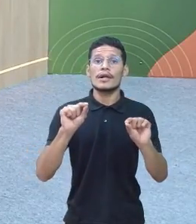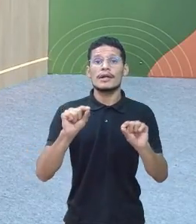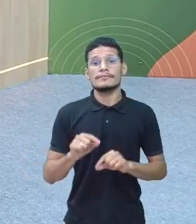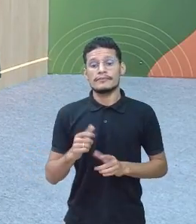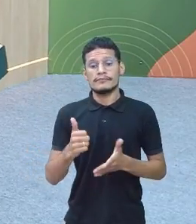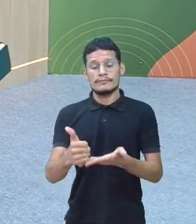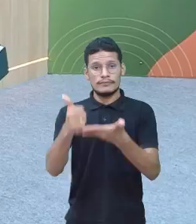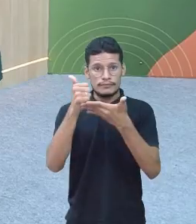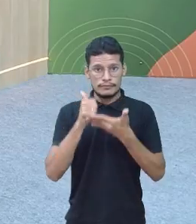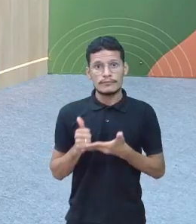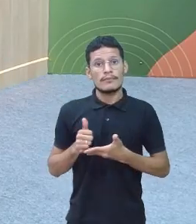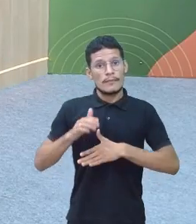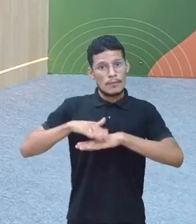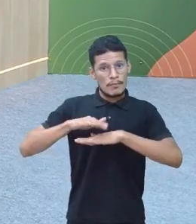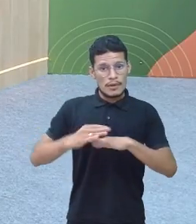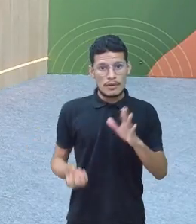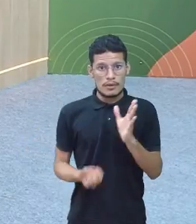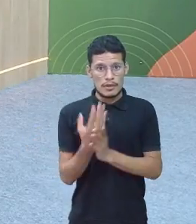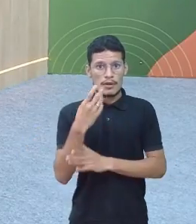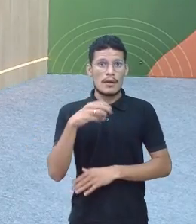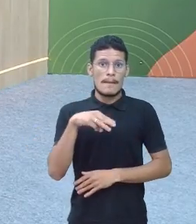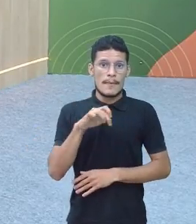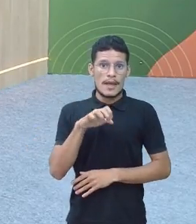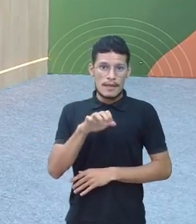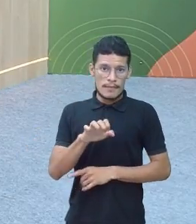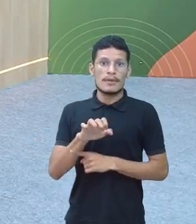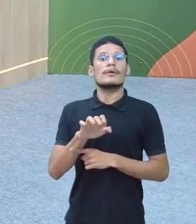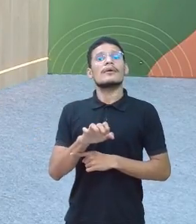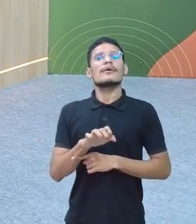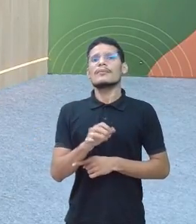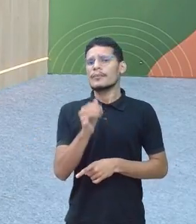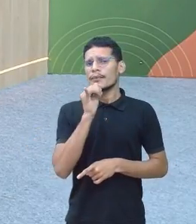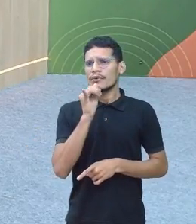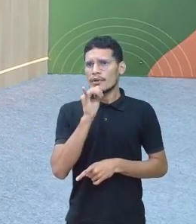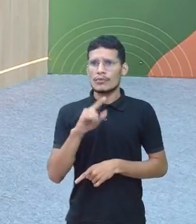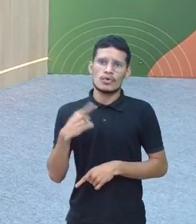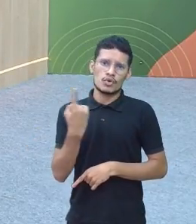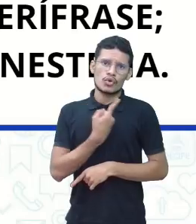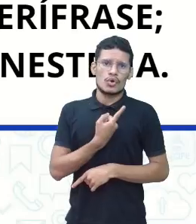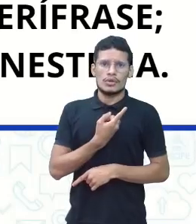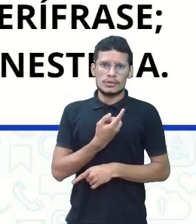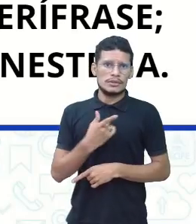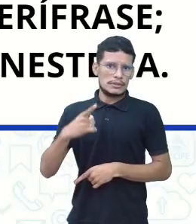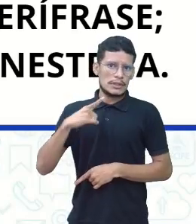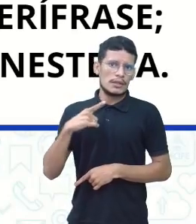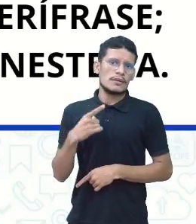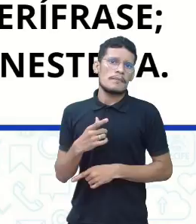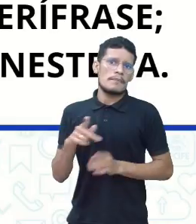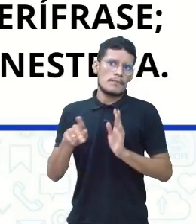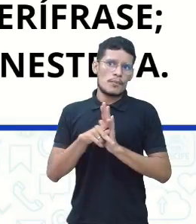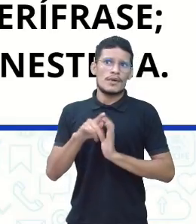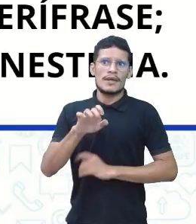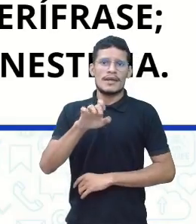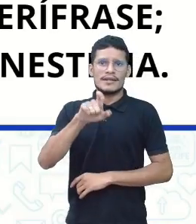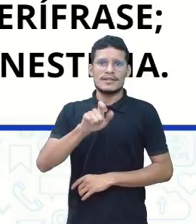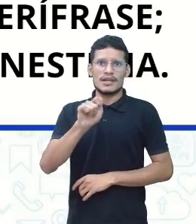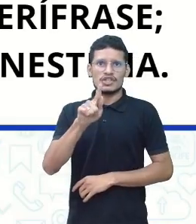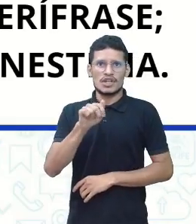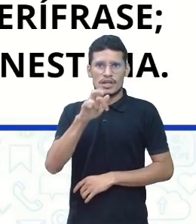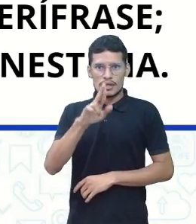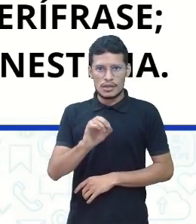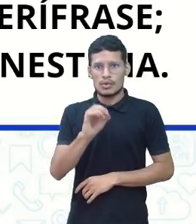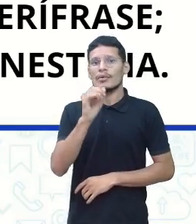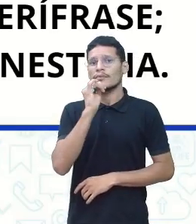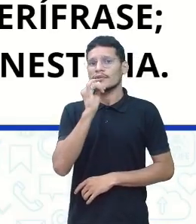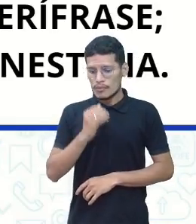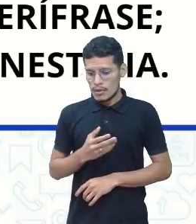nos ajudar na hora de produzir um meme. Então, por exemplo, aqui a gente tem um exagero, né? Um gatinho